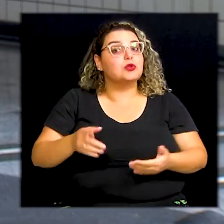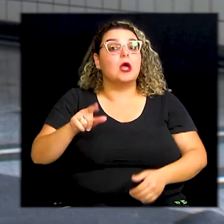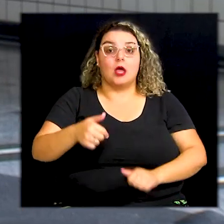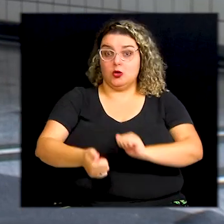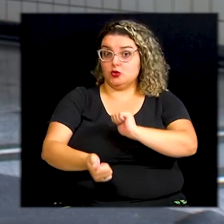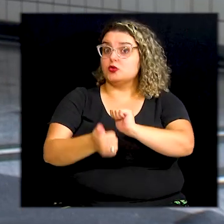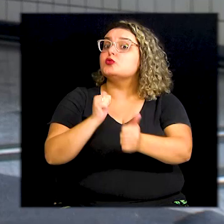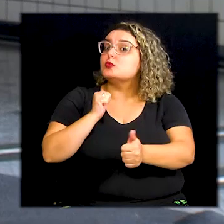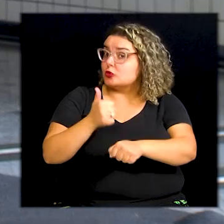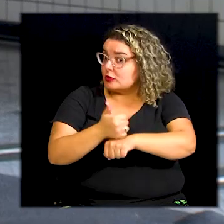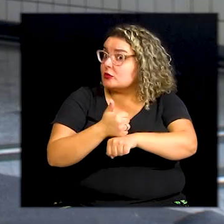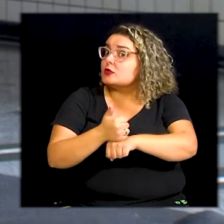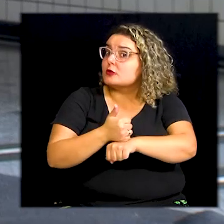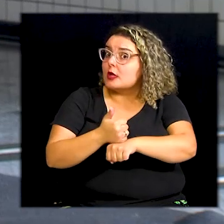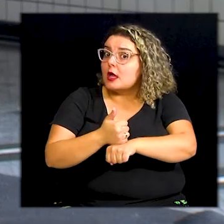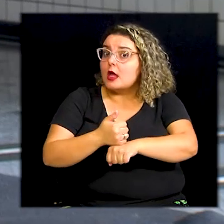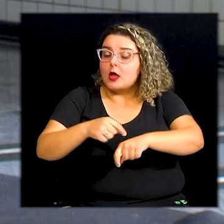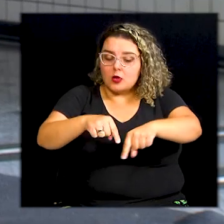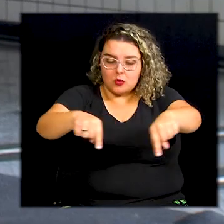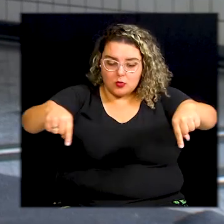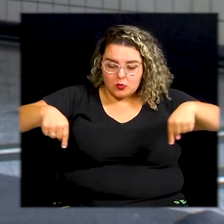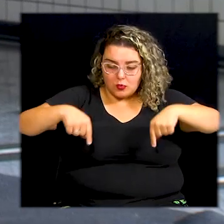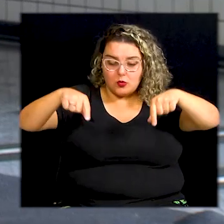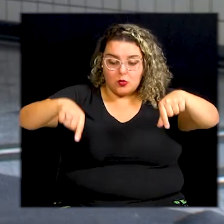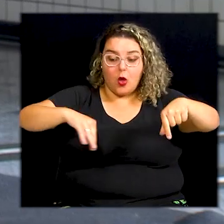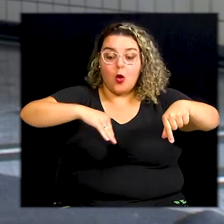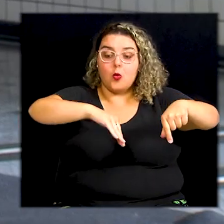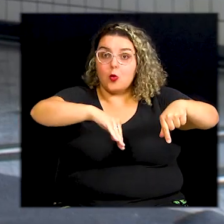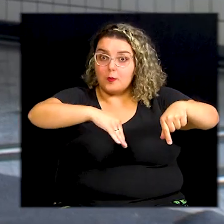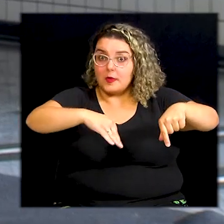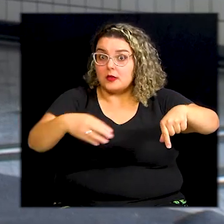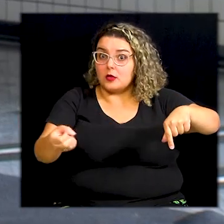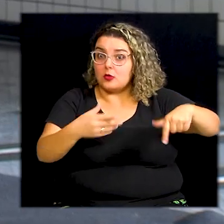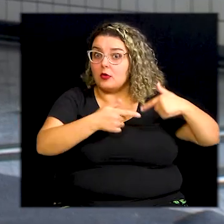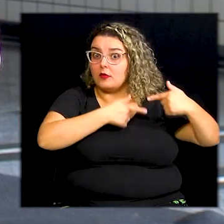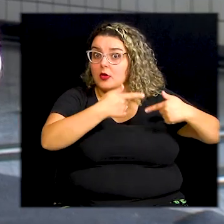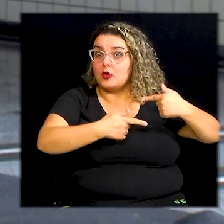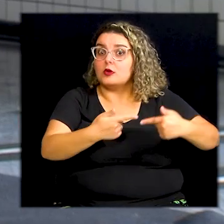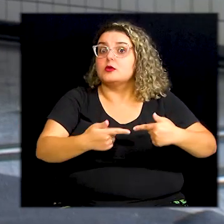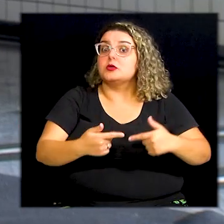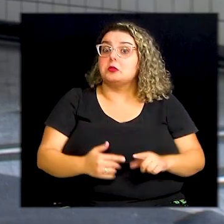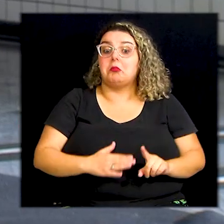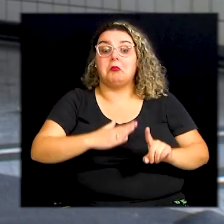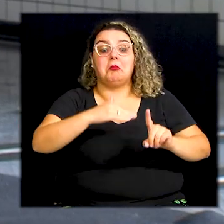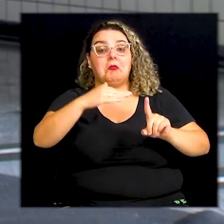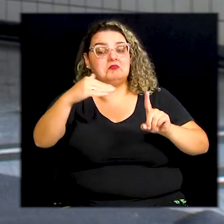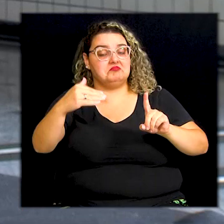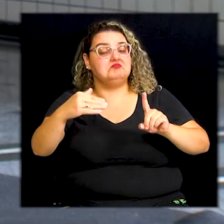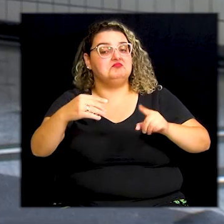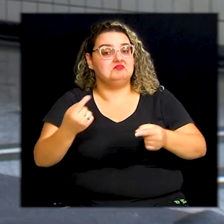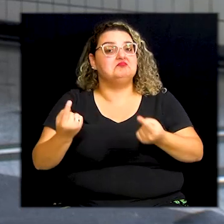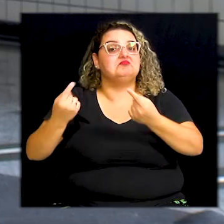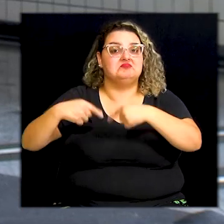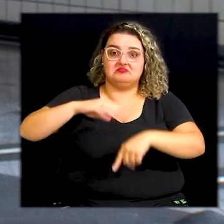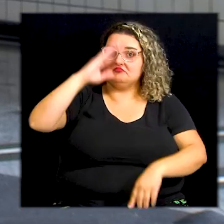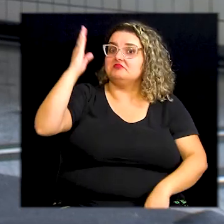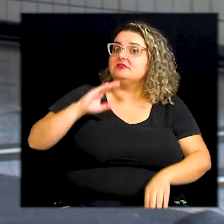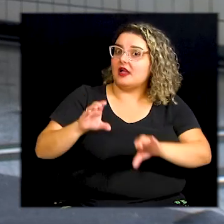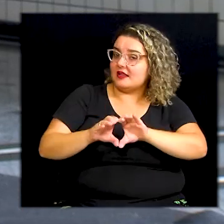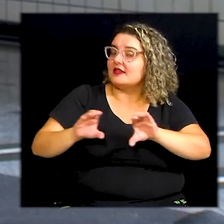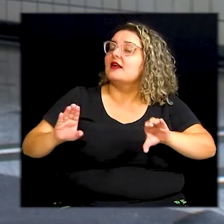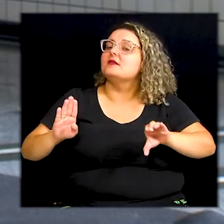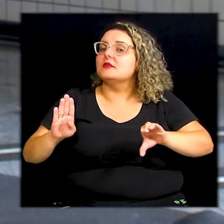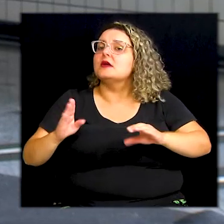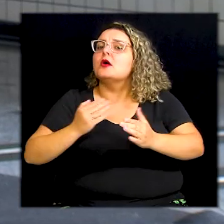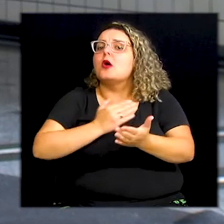é jogador de futebol. É do meio-campo, da nova geração e foi um dos destaques do Campeonato Brasileiro da Série